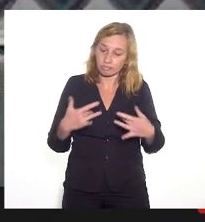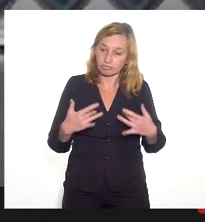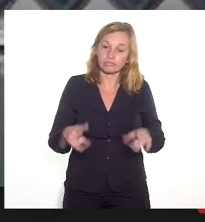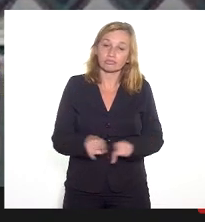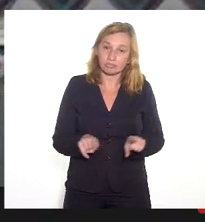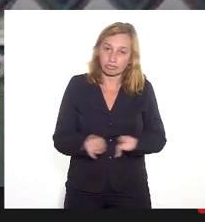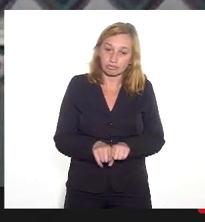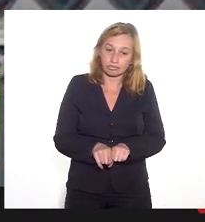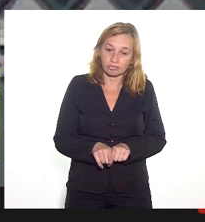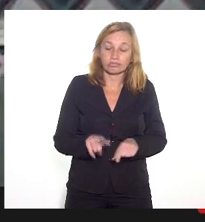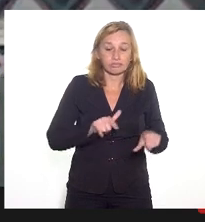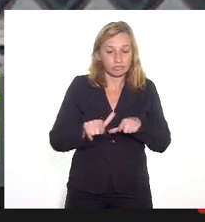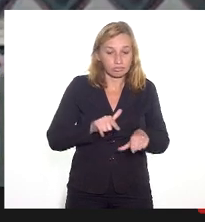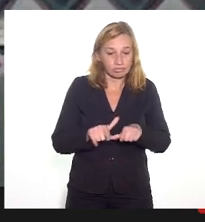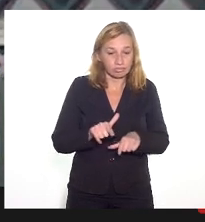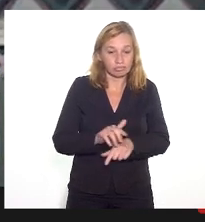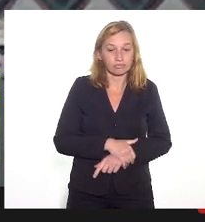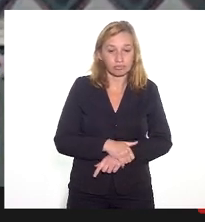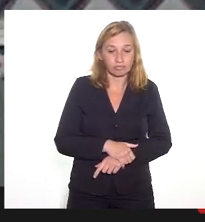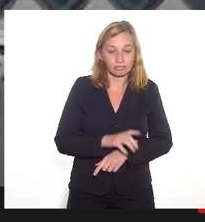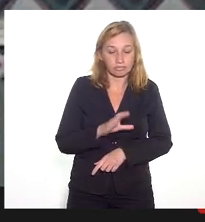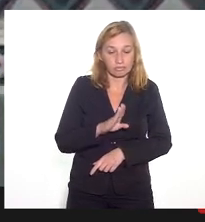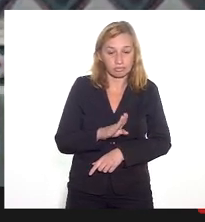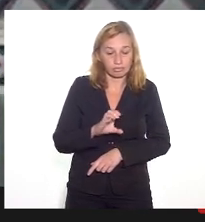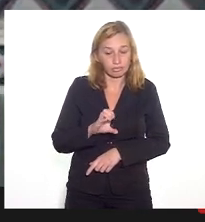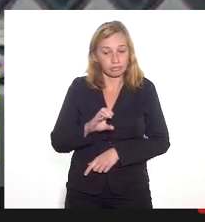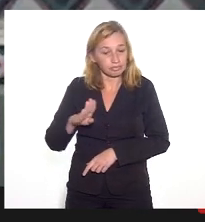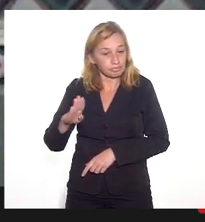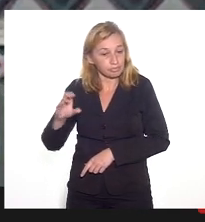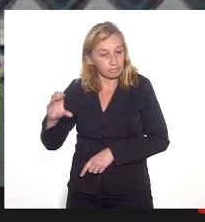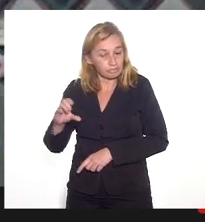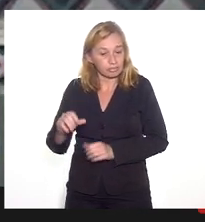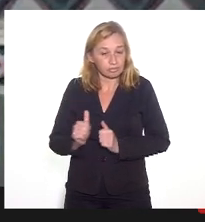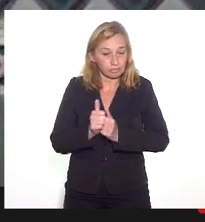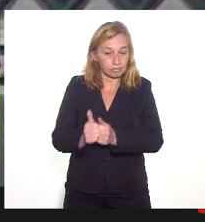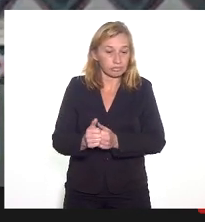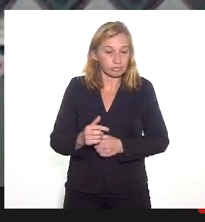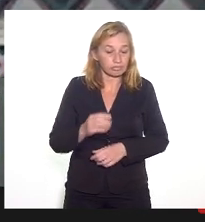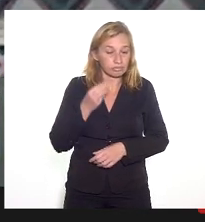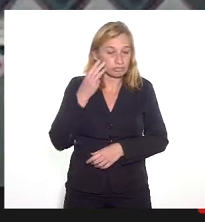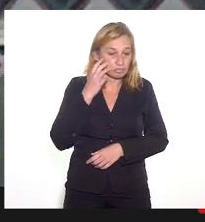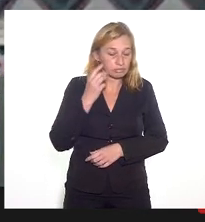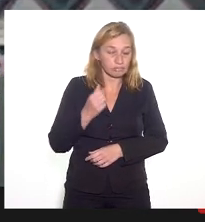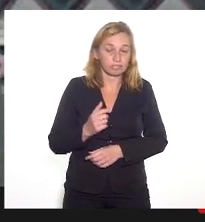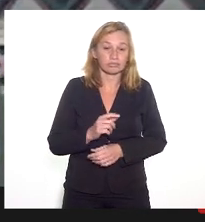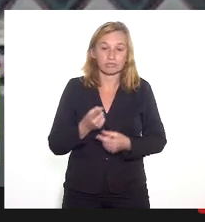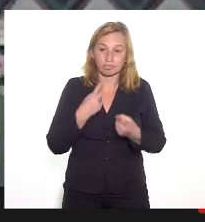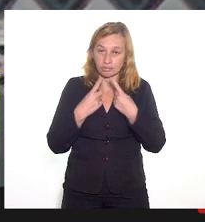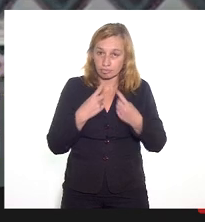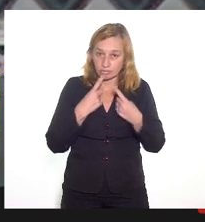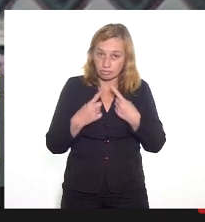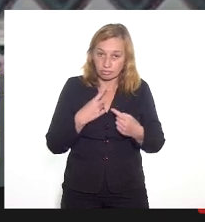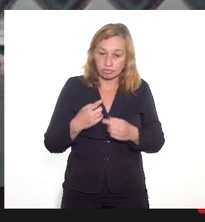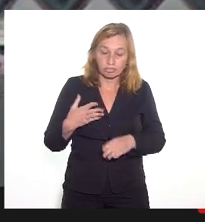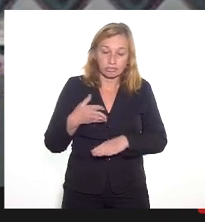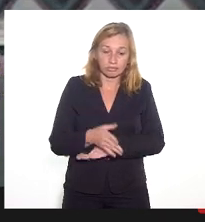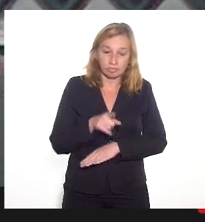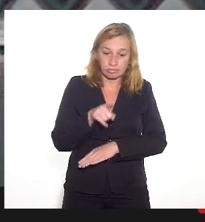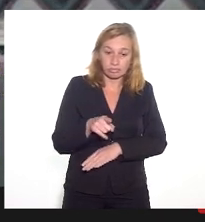também com os trabalhadores e trabalhadoras da EBC, a gente vem acompanhando, Waldeck, muito essa discussão, a gente entrou ali